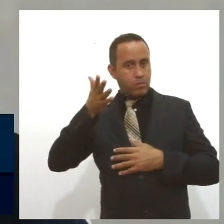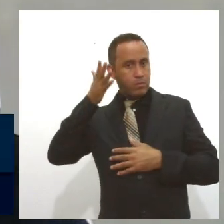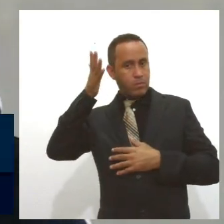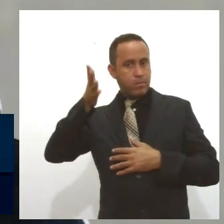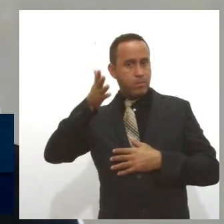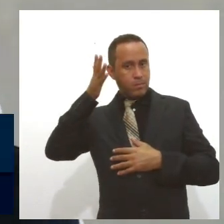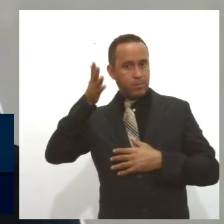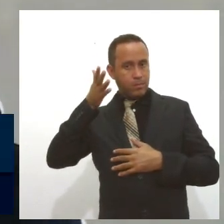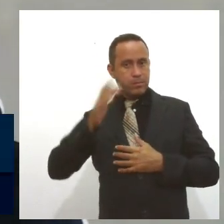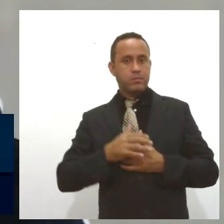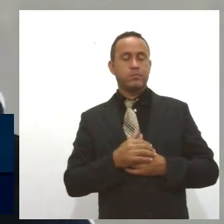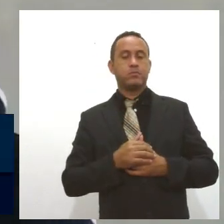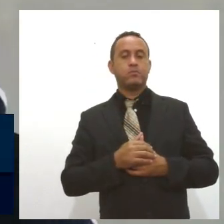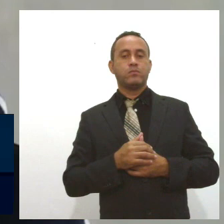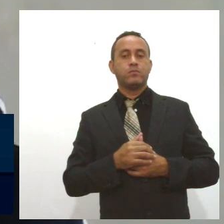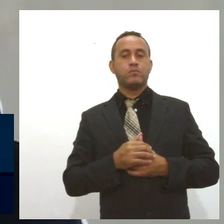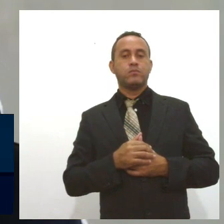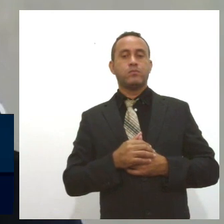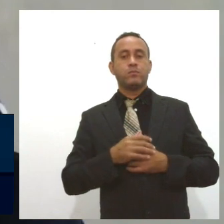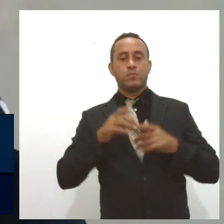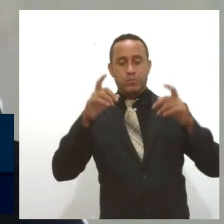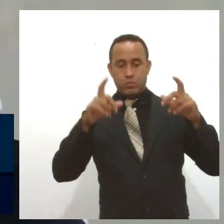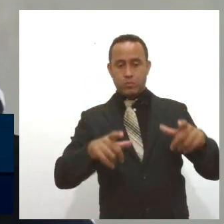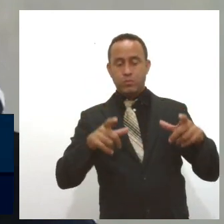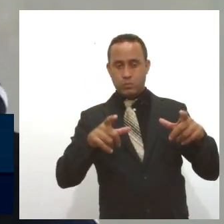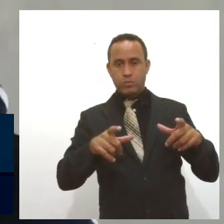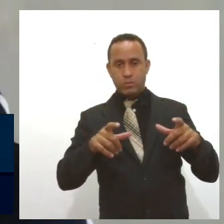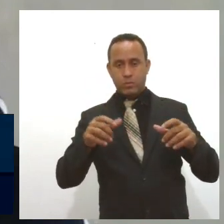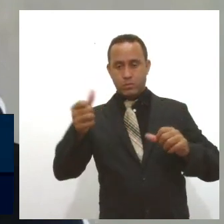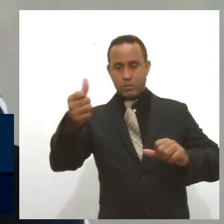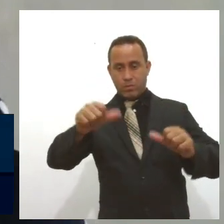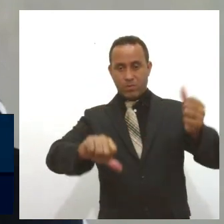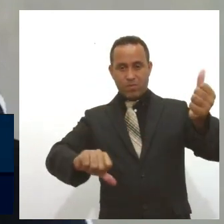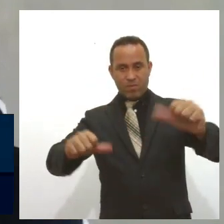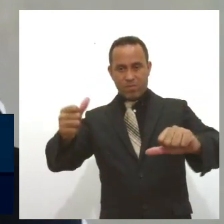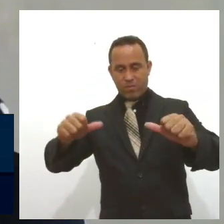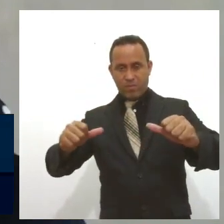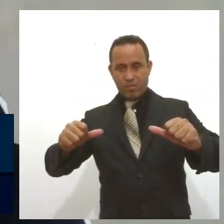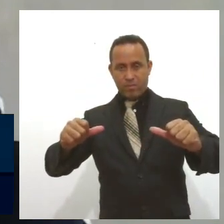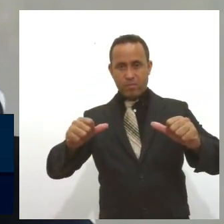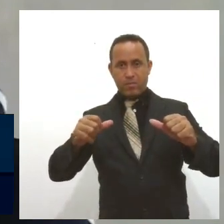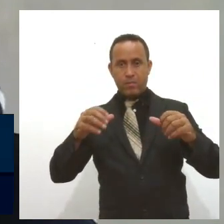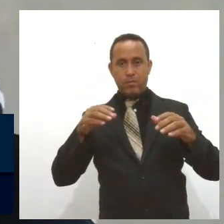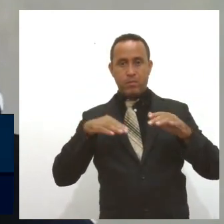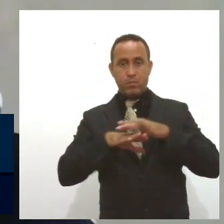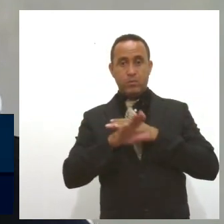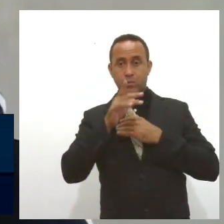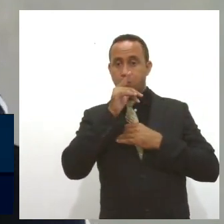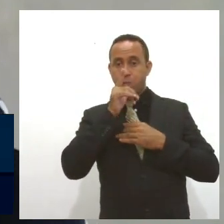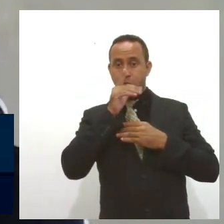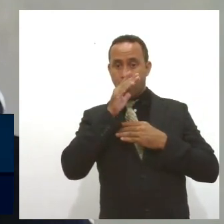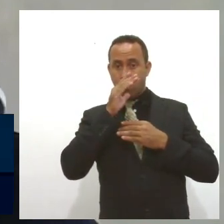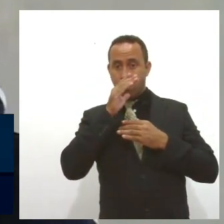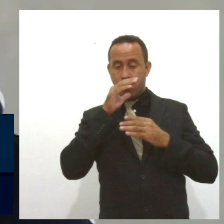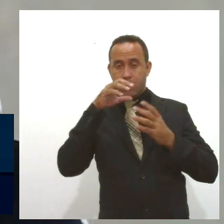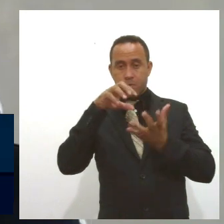que os perímetros serão monitorados, as barragens serão